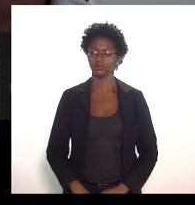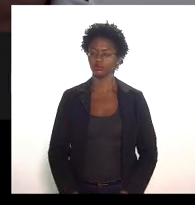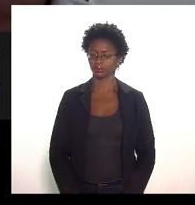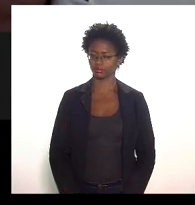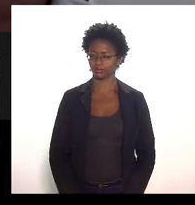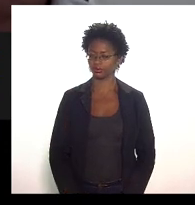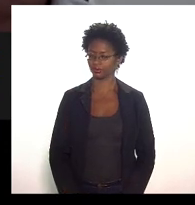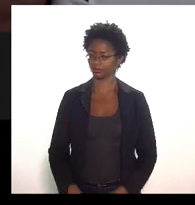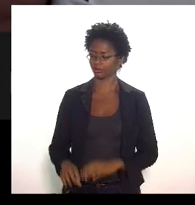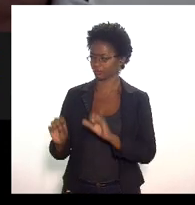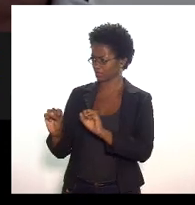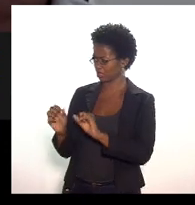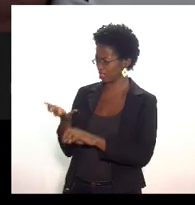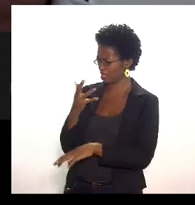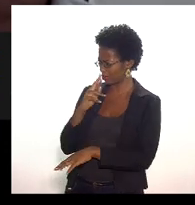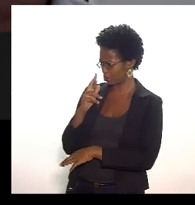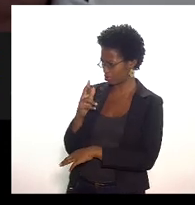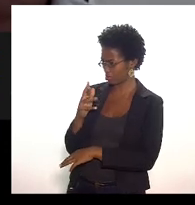Maris, quer falar essa?